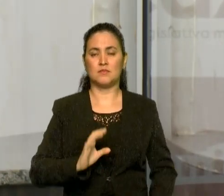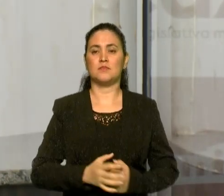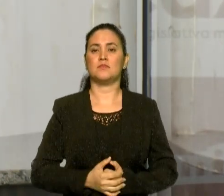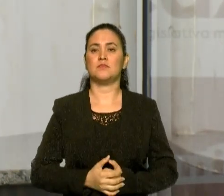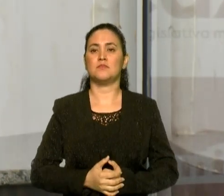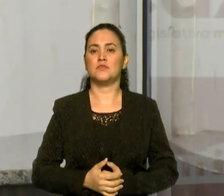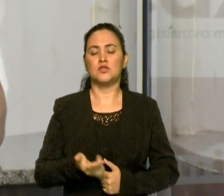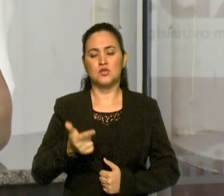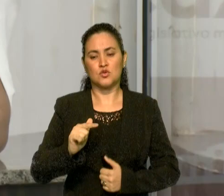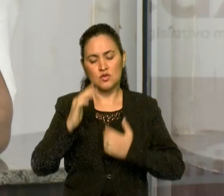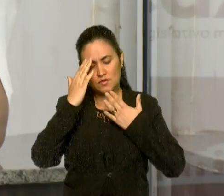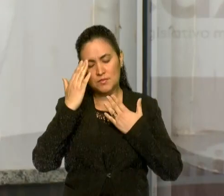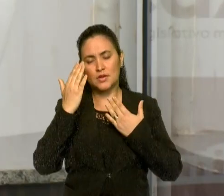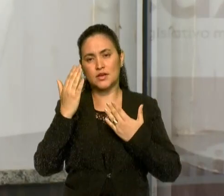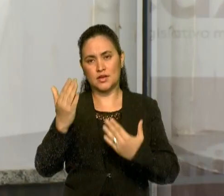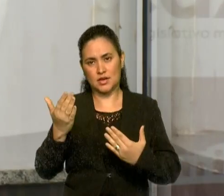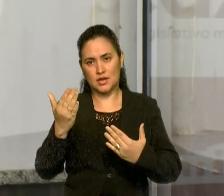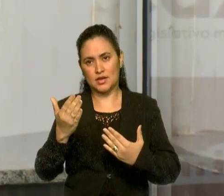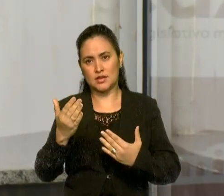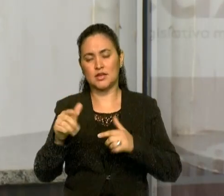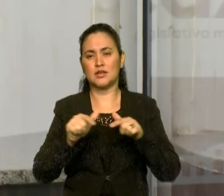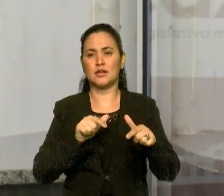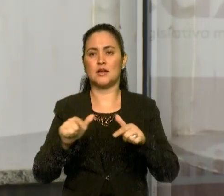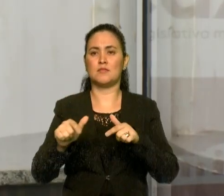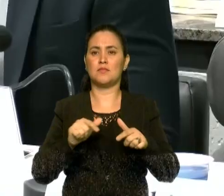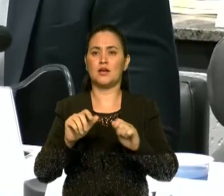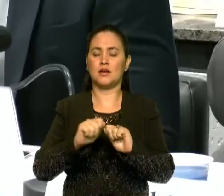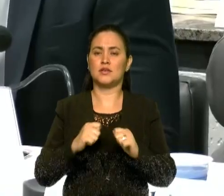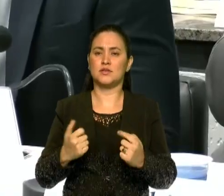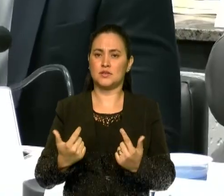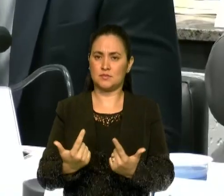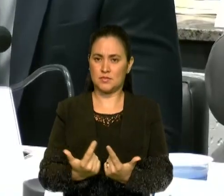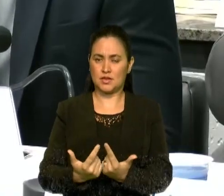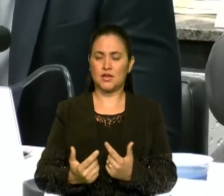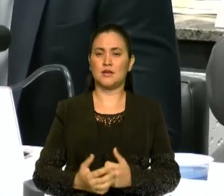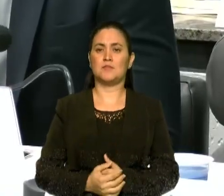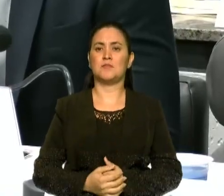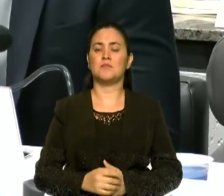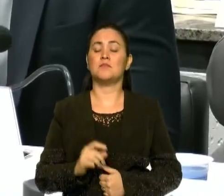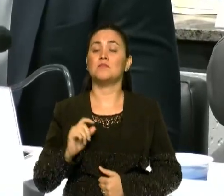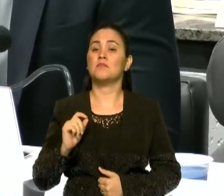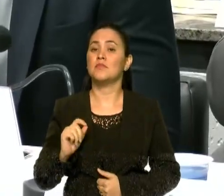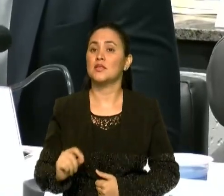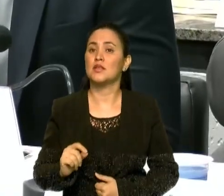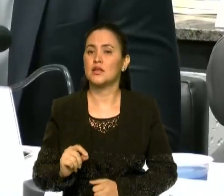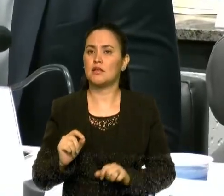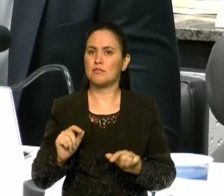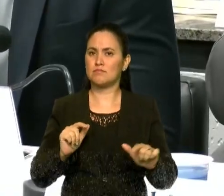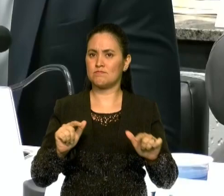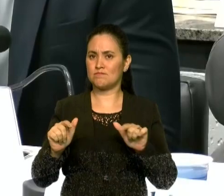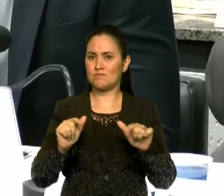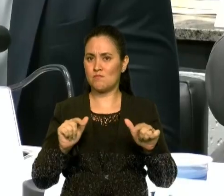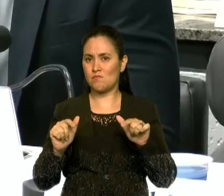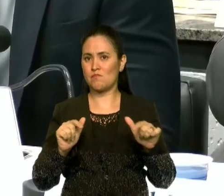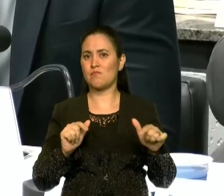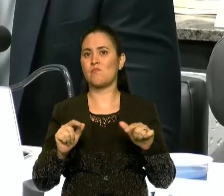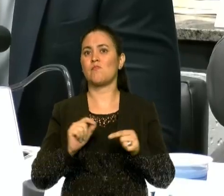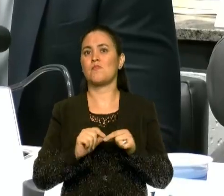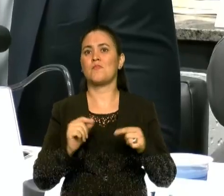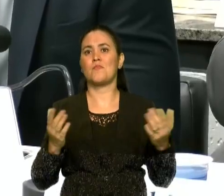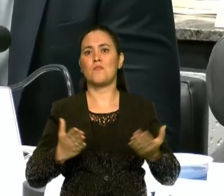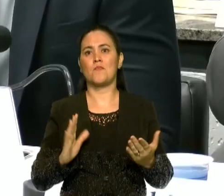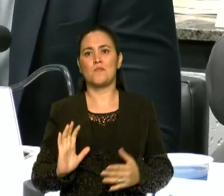vez agradecendo o empenho de toda a Assembleia Legislativa, que se virou nos 30 mesmo para fazer esse momento acontecer, e